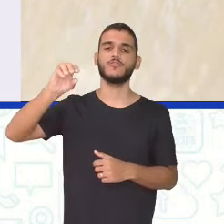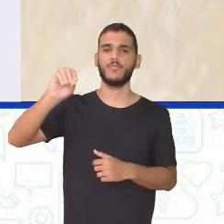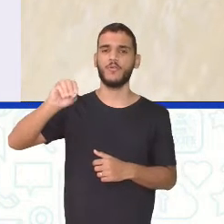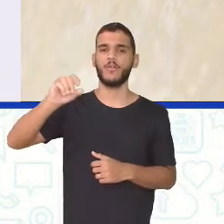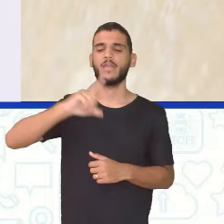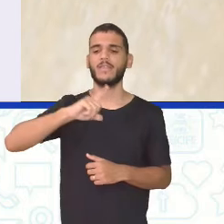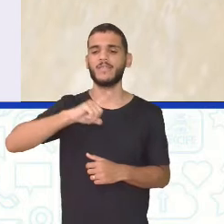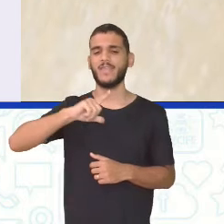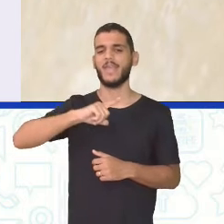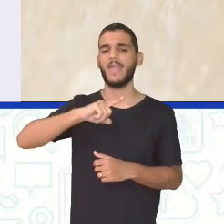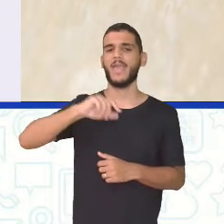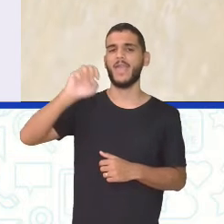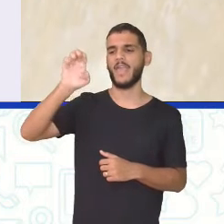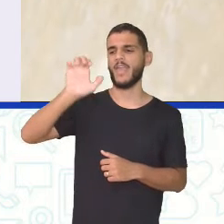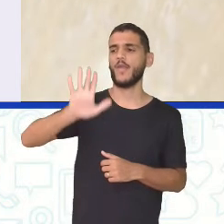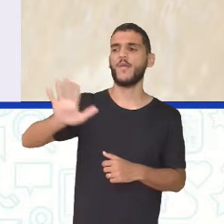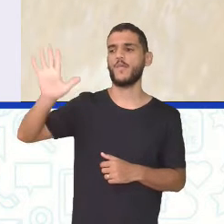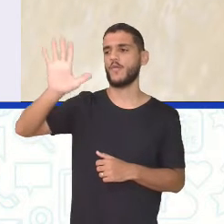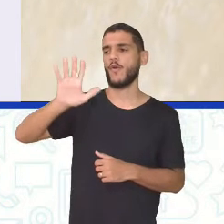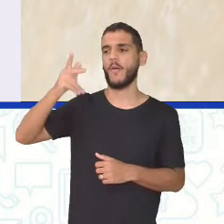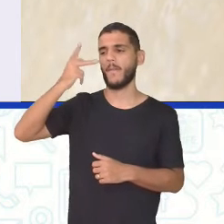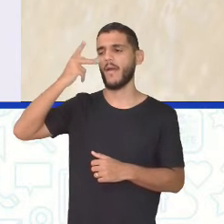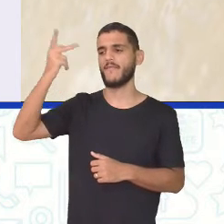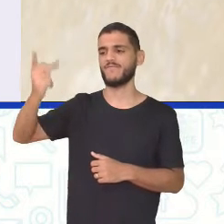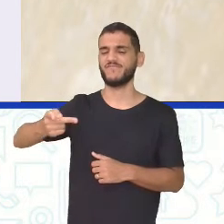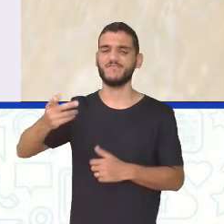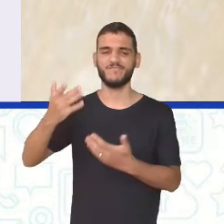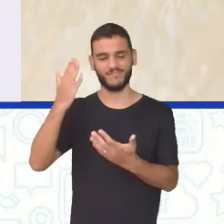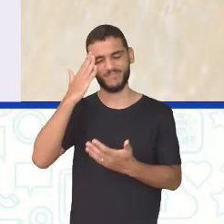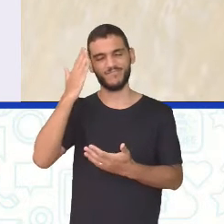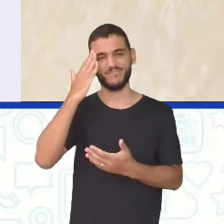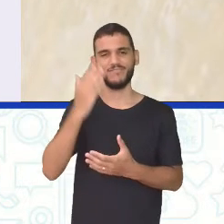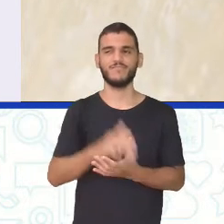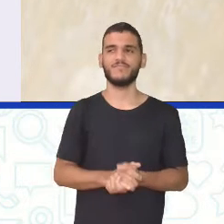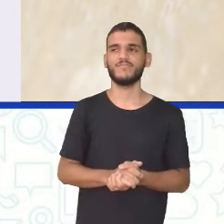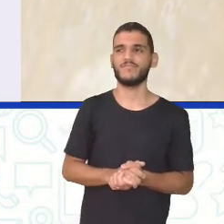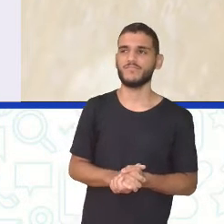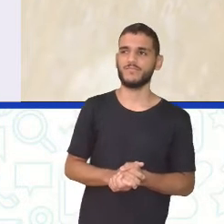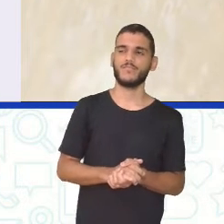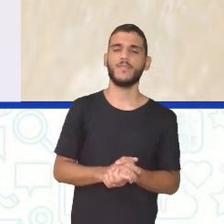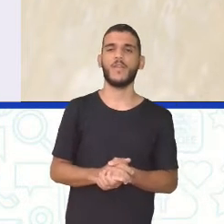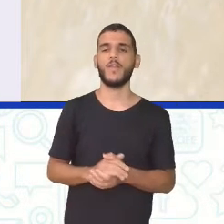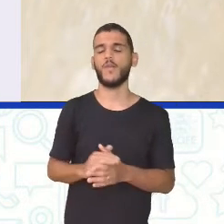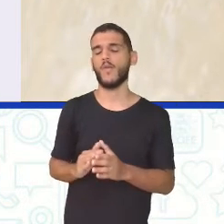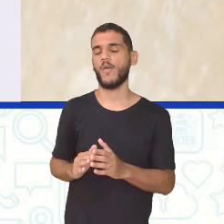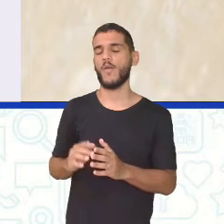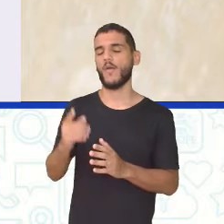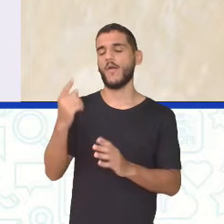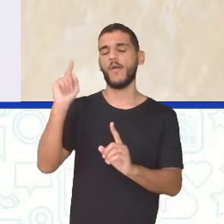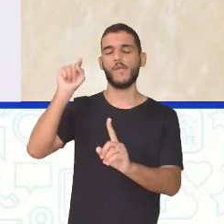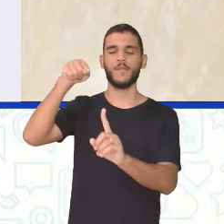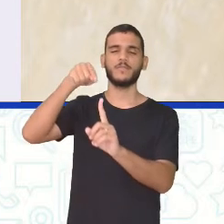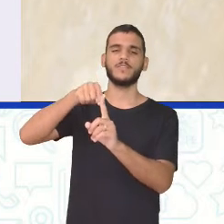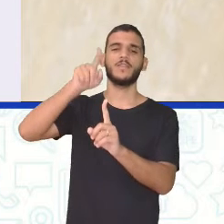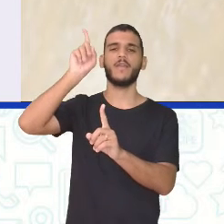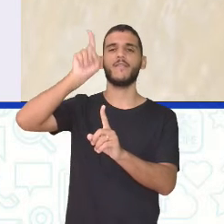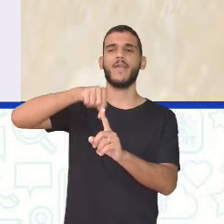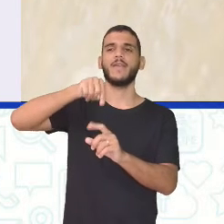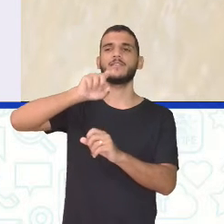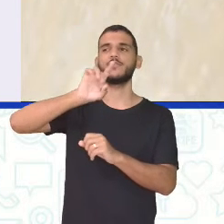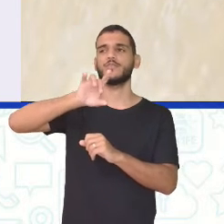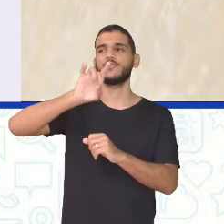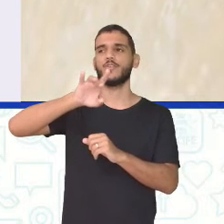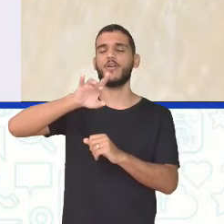europeias, tá? A gente vai detalhar isso em geografia, o professor vai detalhar também, mas o nosso objetivo aqui é só fazer en passant